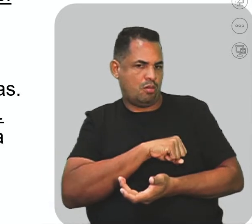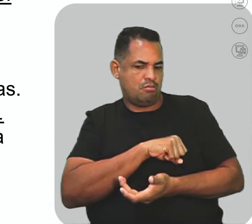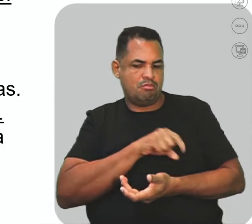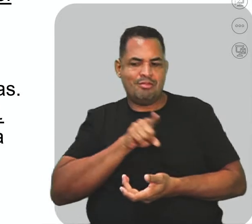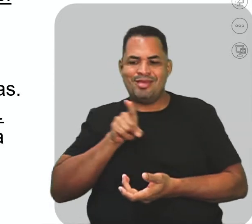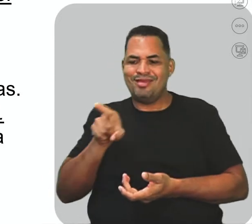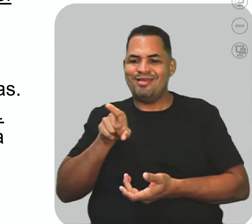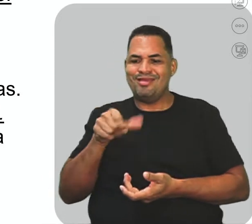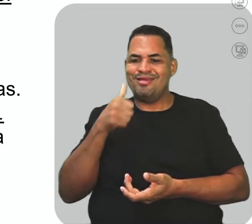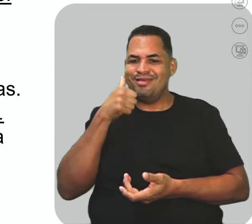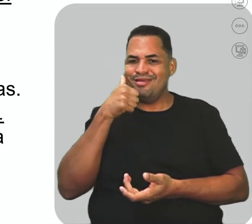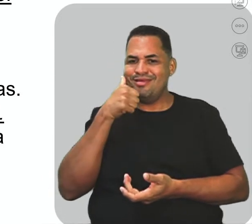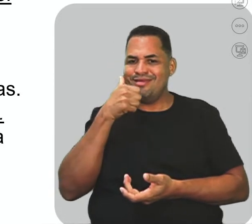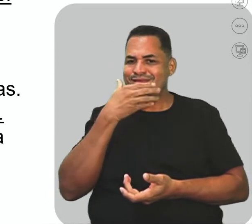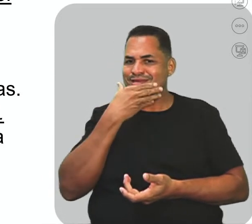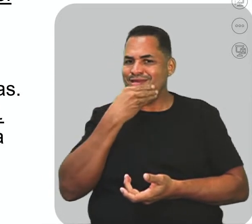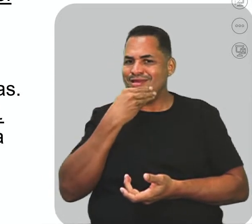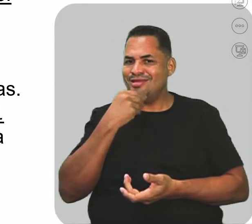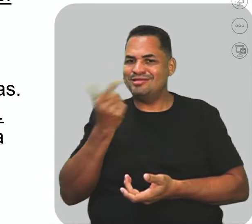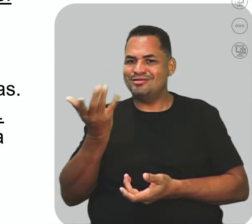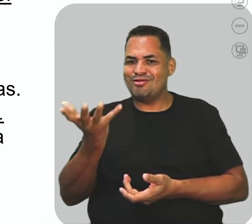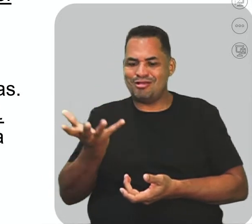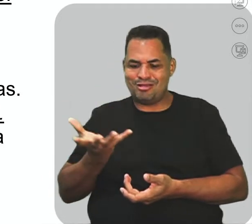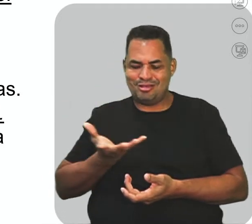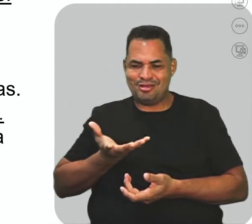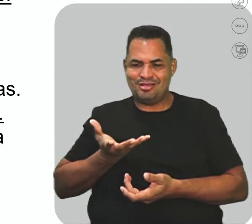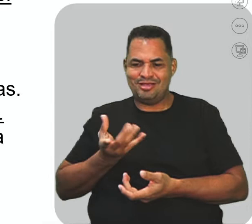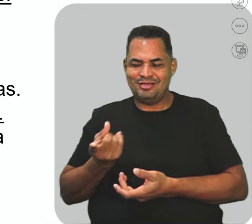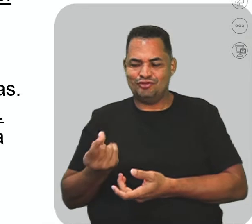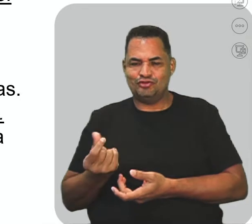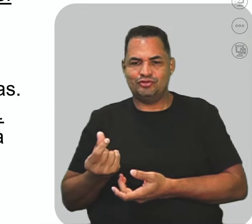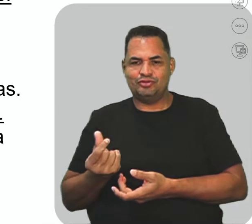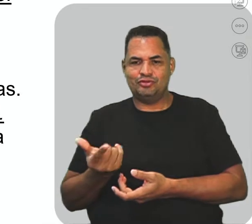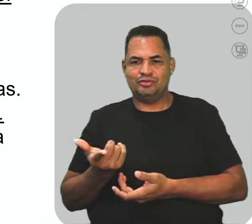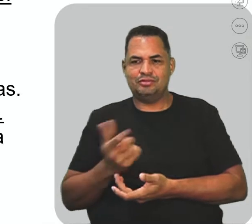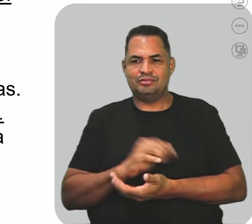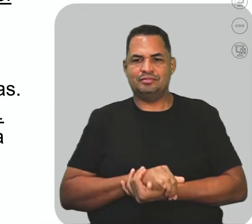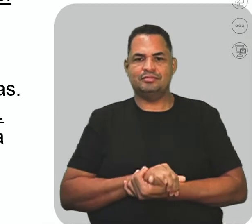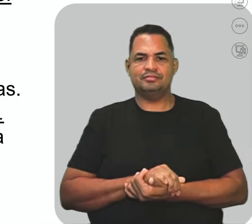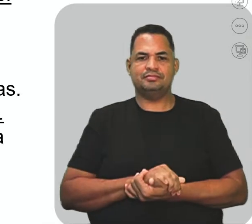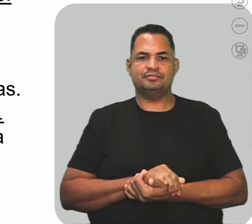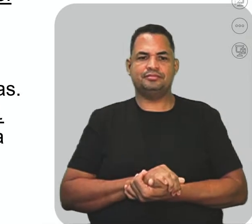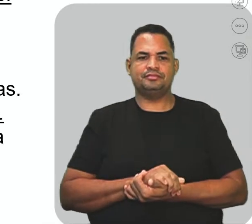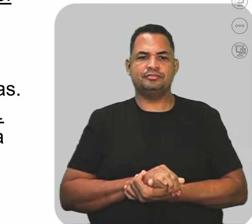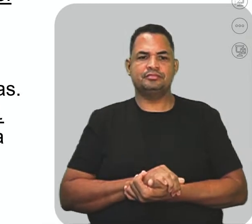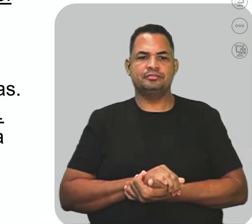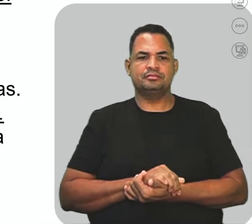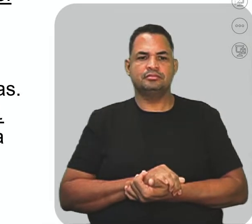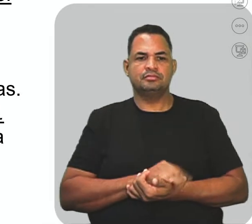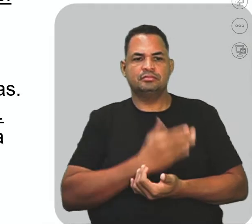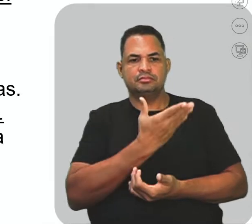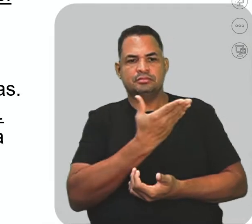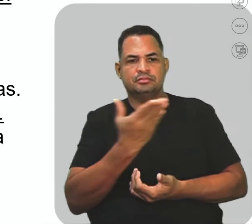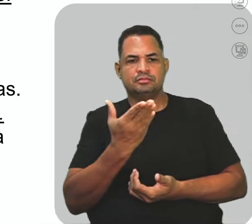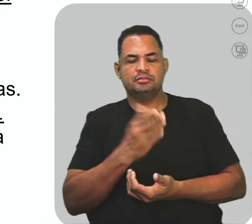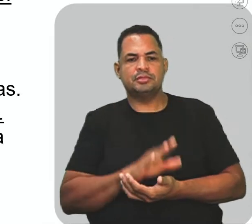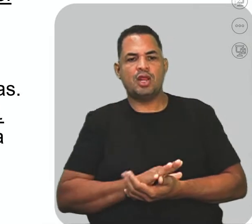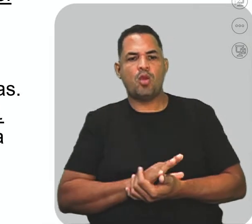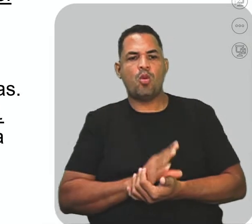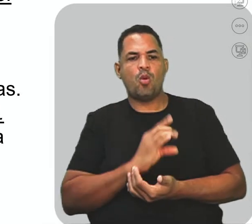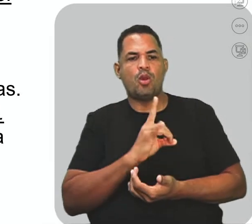Ele só pensava em dinheiro. Então, nós temos oração coordenada, né? E aí, nesse